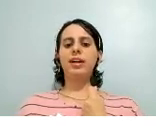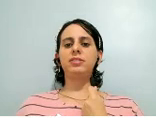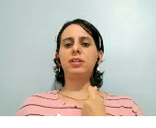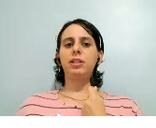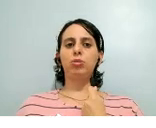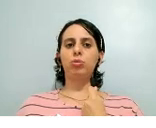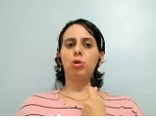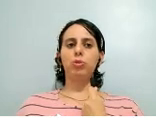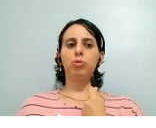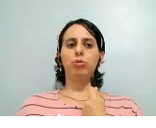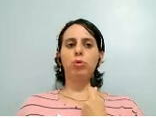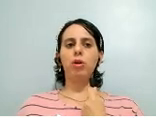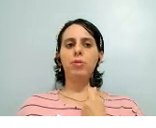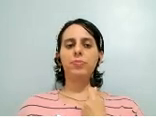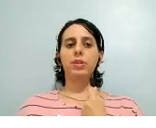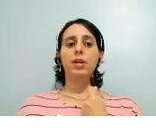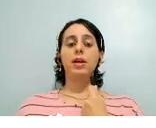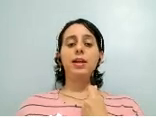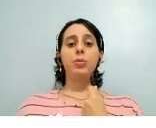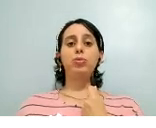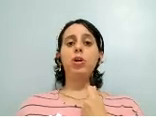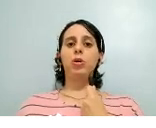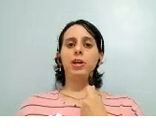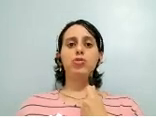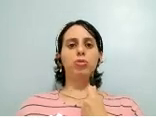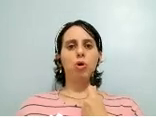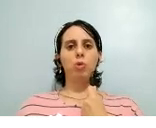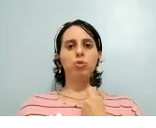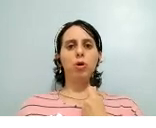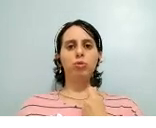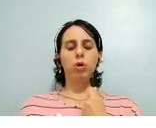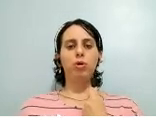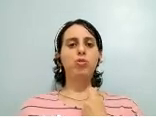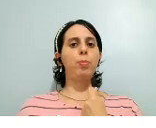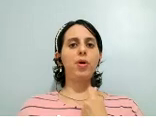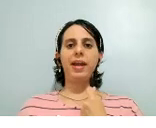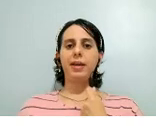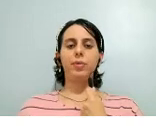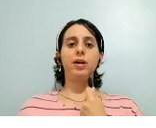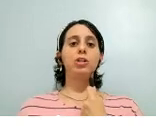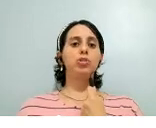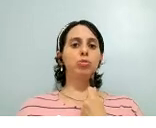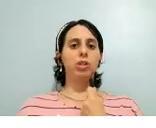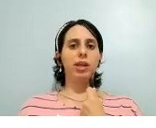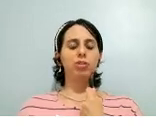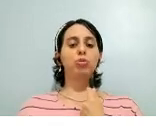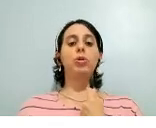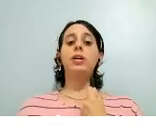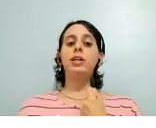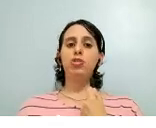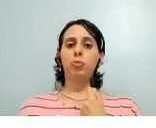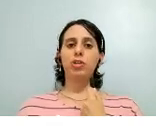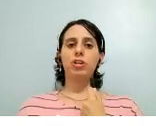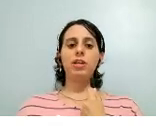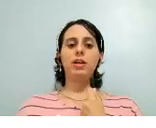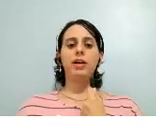onde está escrito o nome do autor? Lembram, normalmente o nome do autor de um poema, de um texto